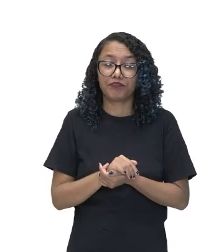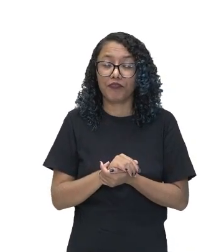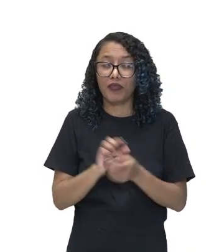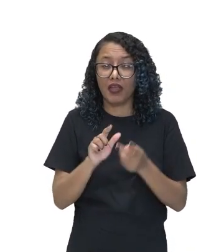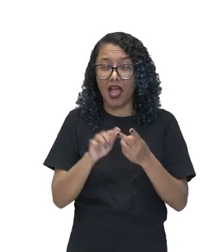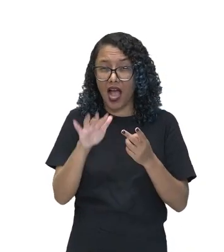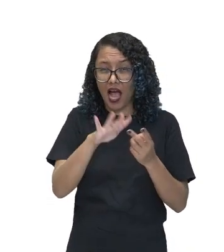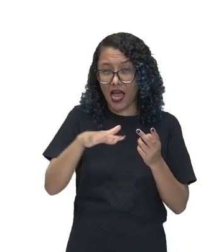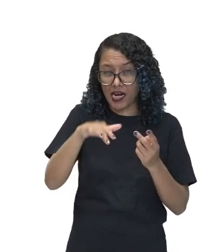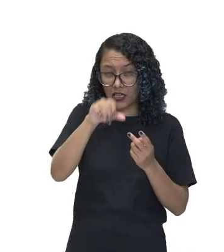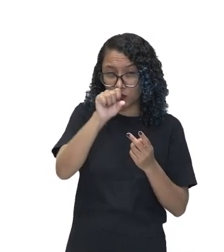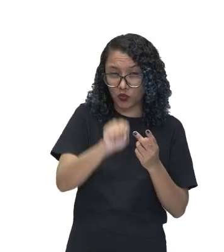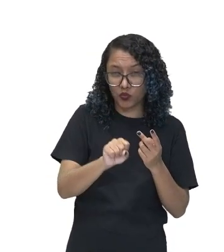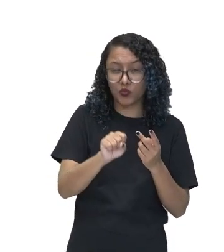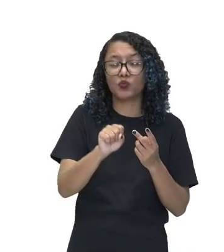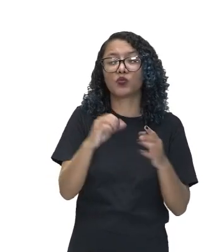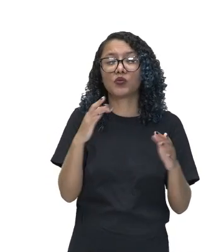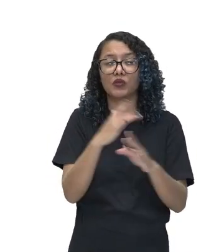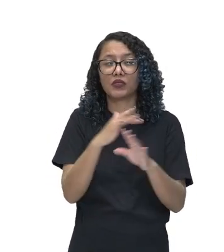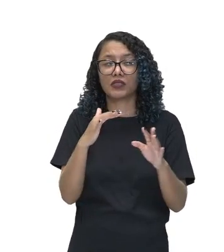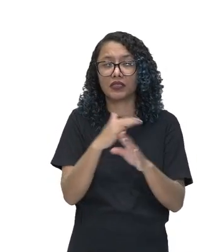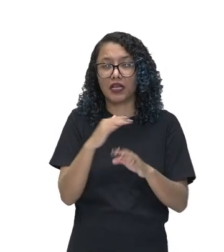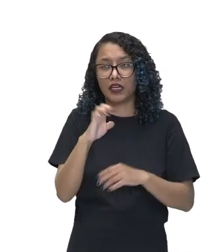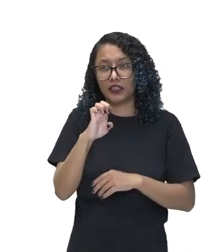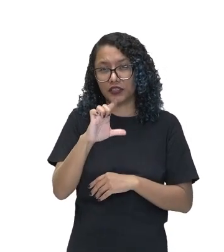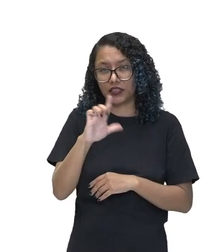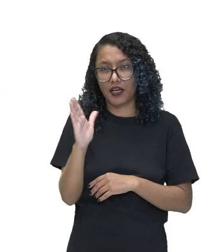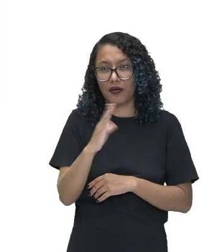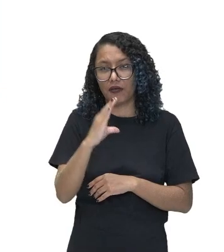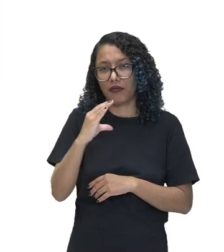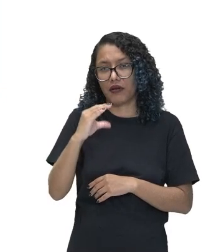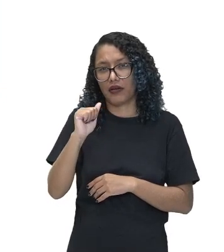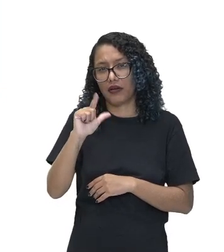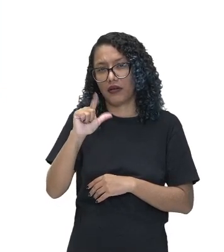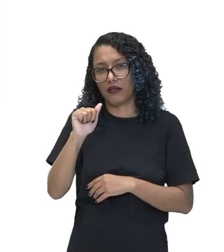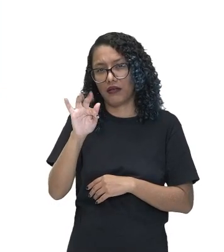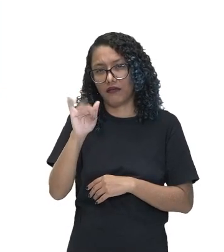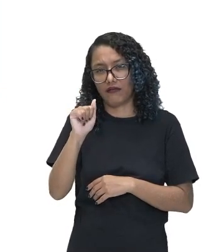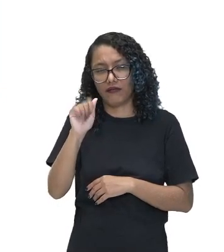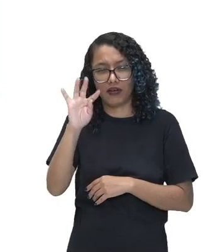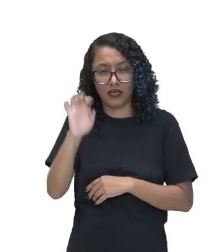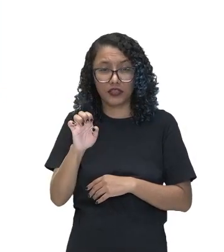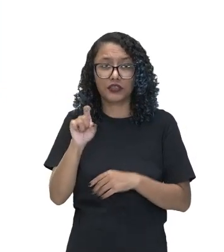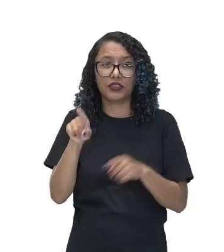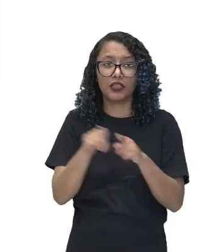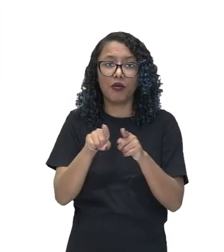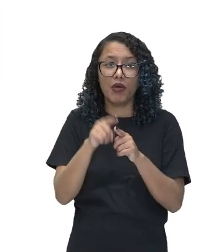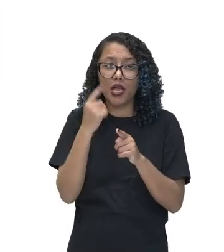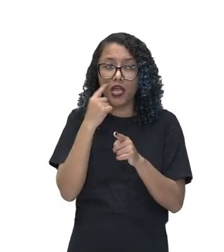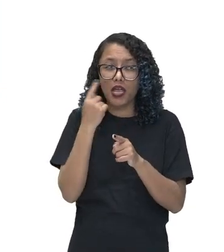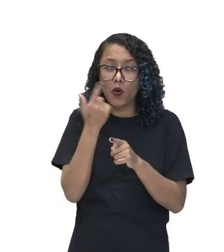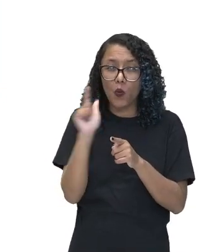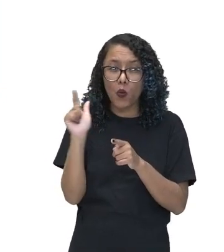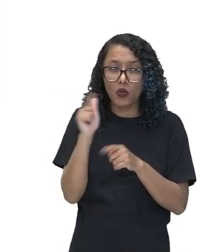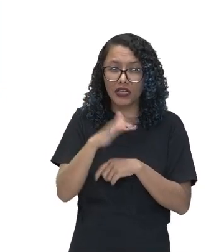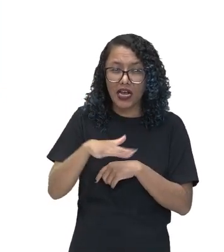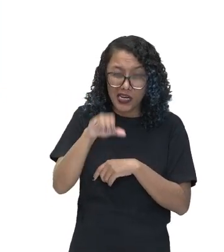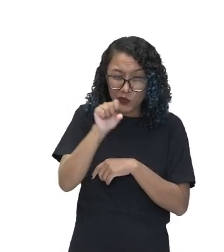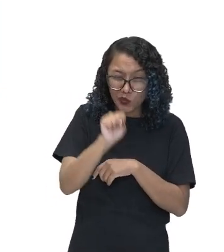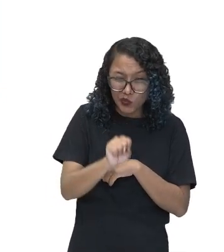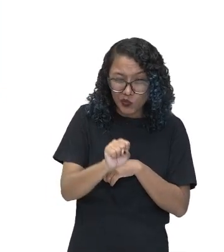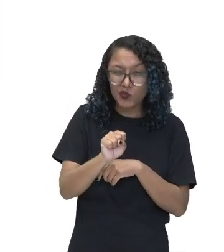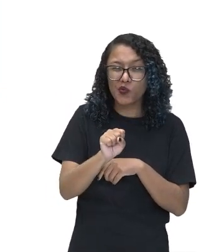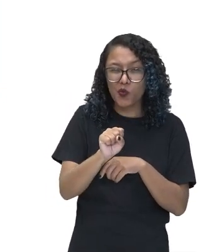sul a cidade de El Calafate e nós podemos também observar aqui mais ao sul,